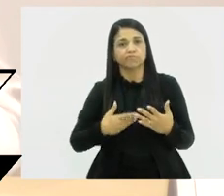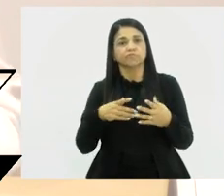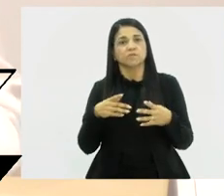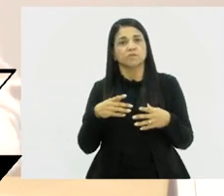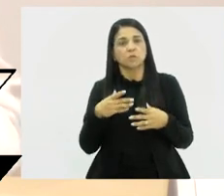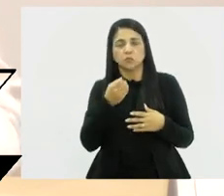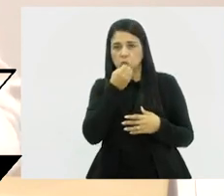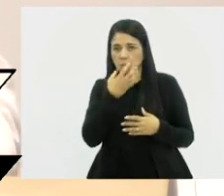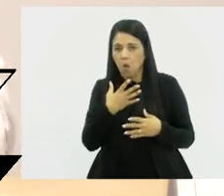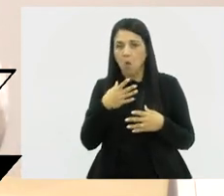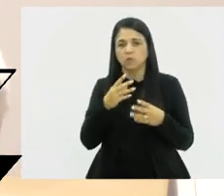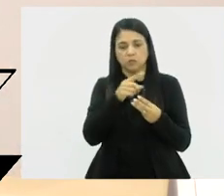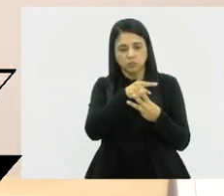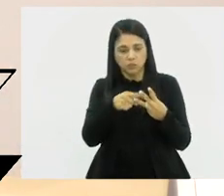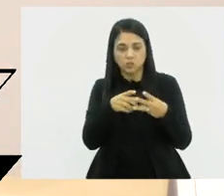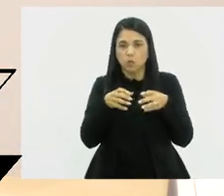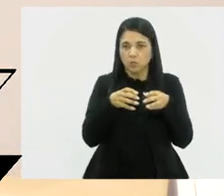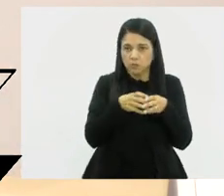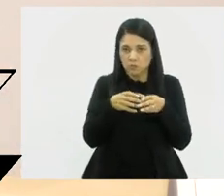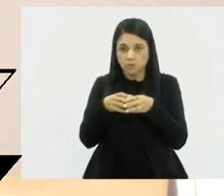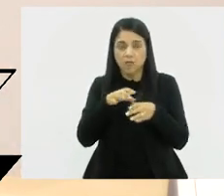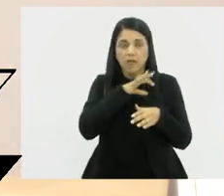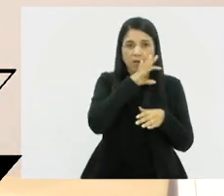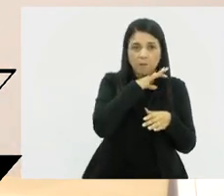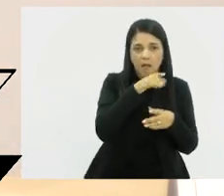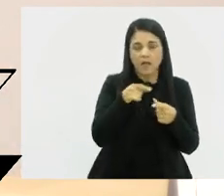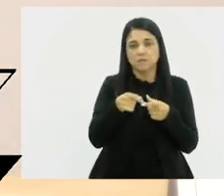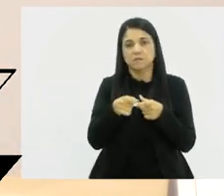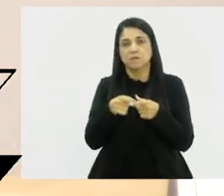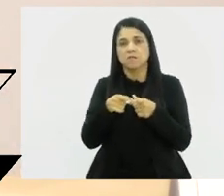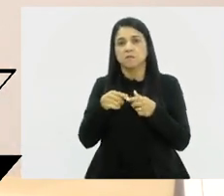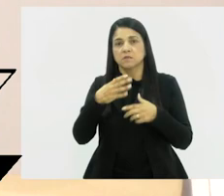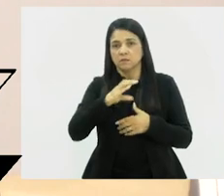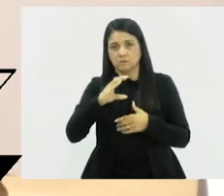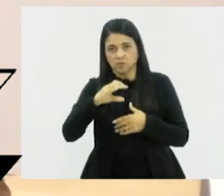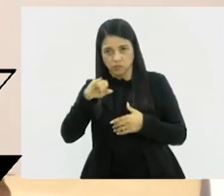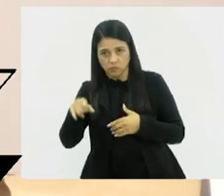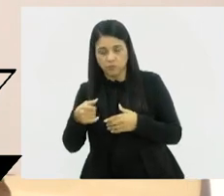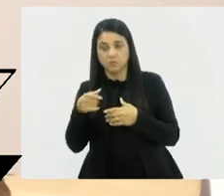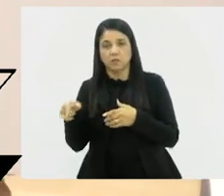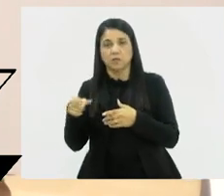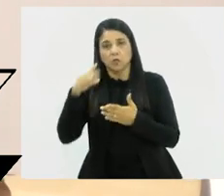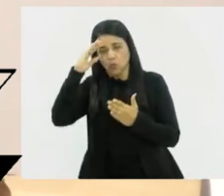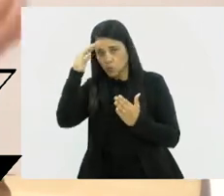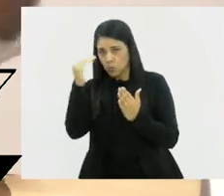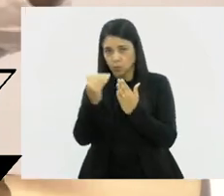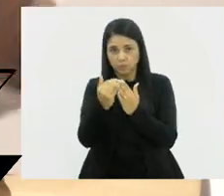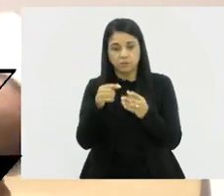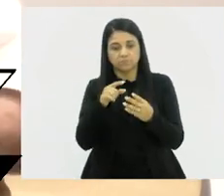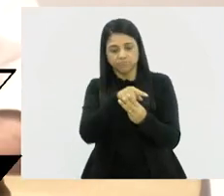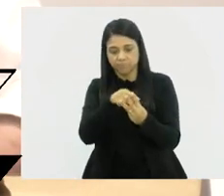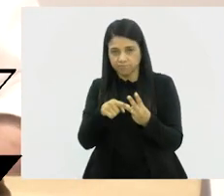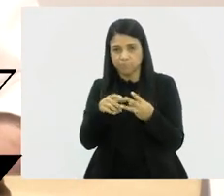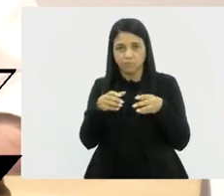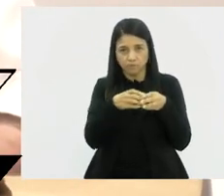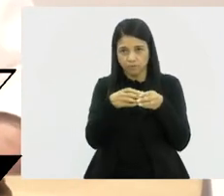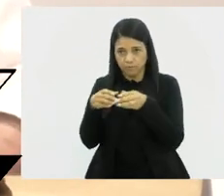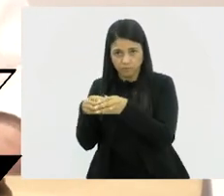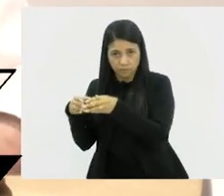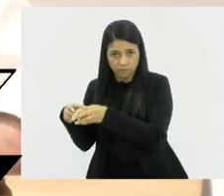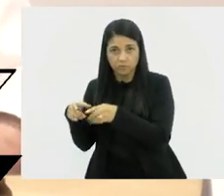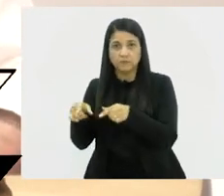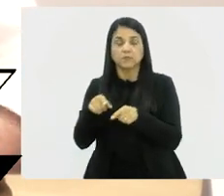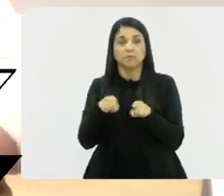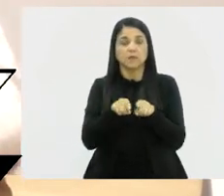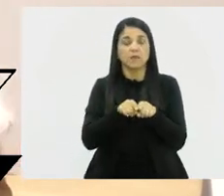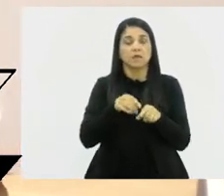comissões, Animais, CCJ, Cumpra-se. E quero dizer que os compromissos da Polícia Militar, dos bombeiros, da